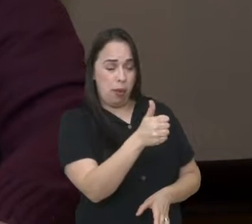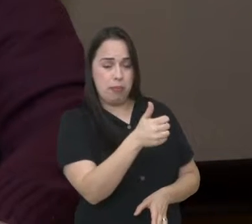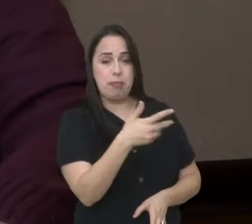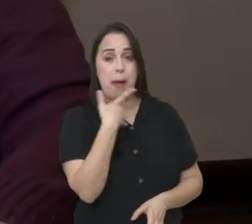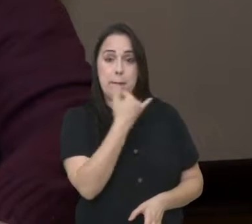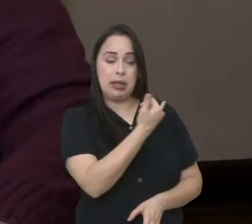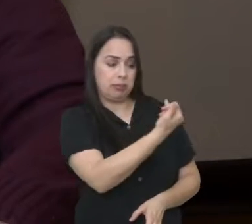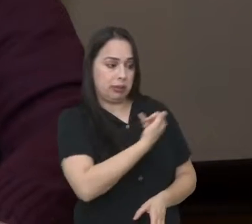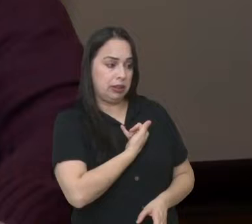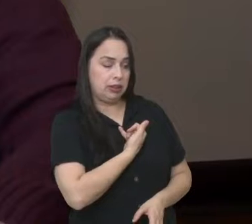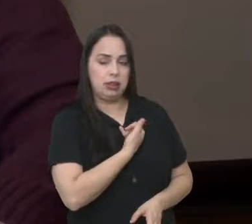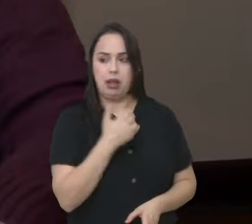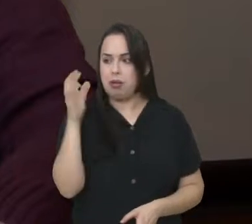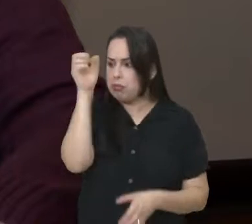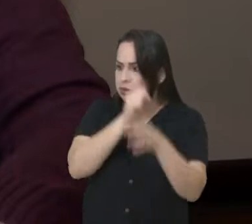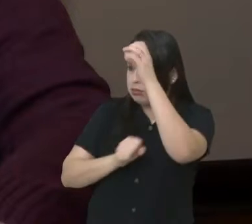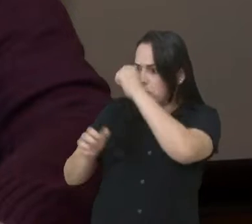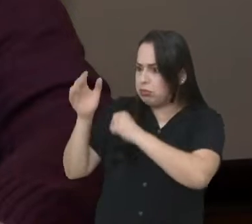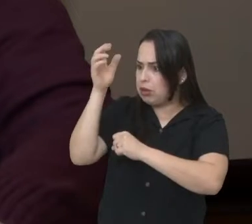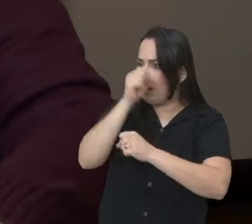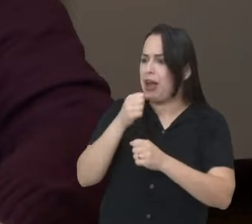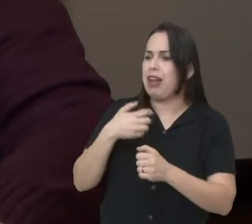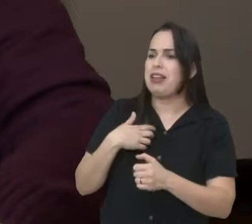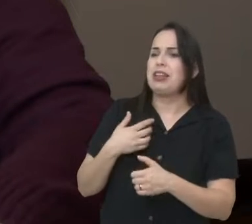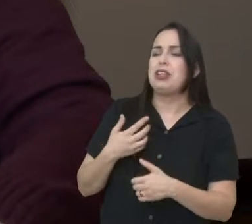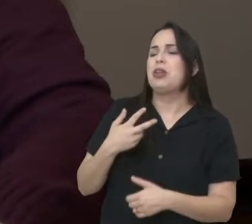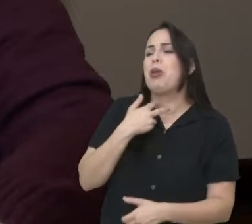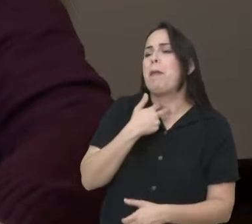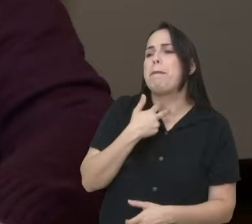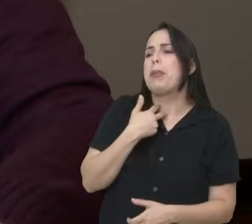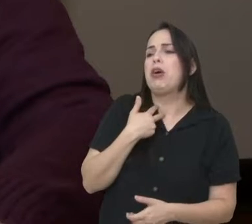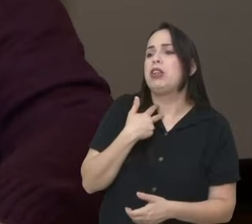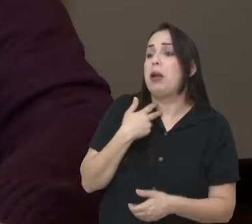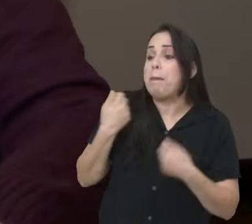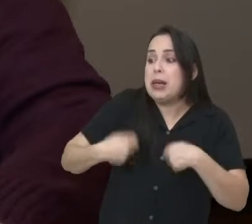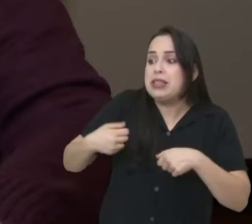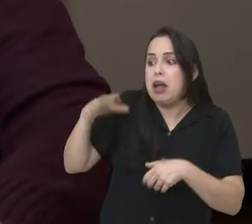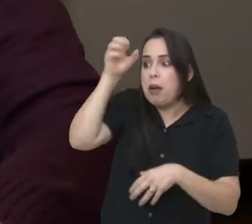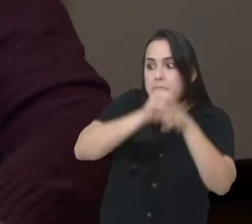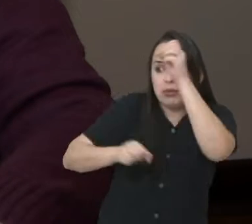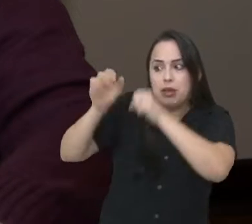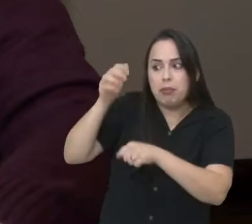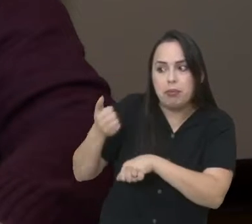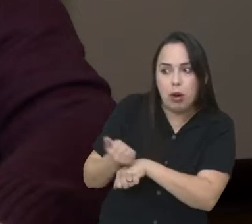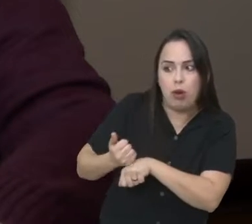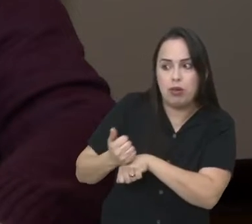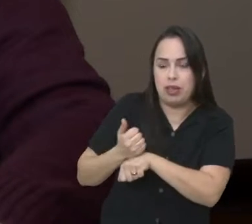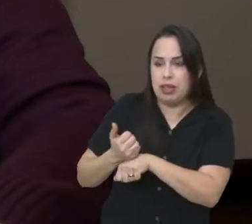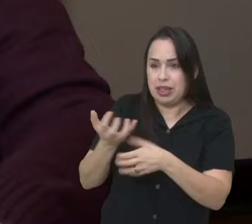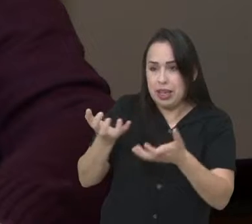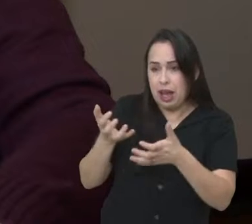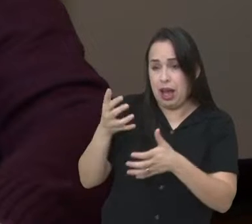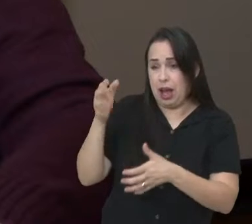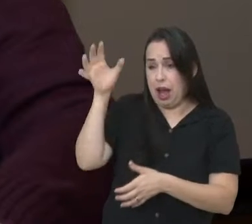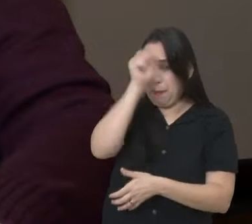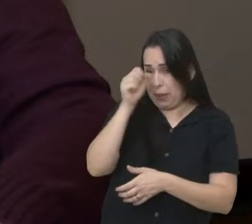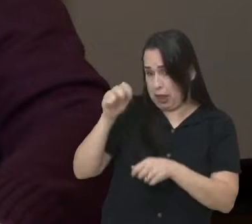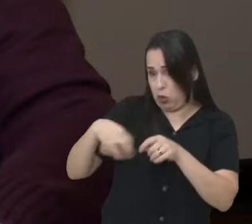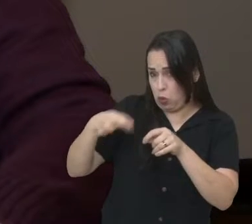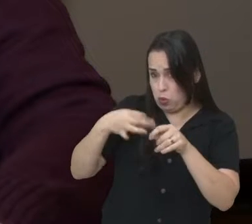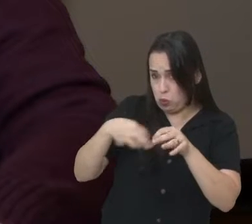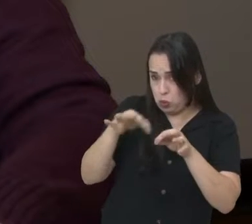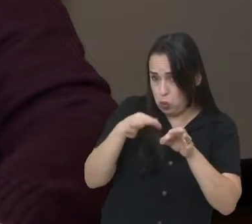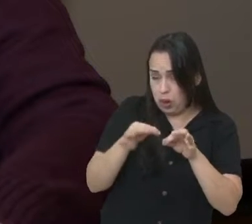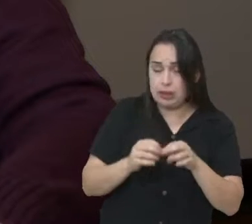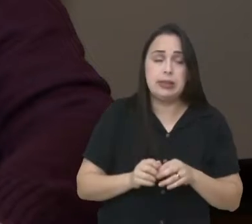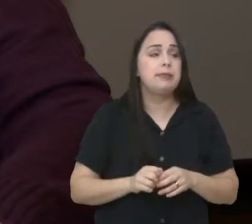para mim: você tem que aprender alguma coisa, não pode ficar sem ter uma profissão. Você não quer aprender costura?